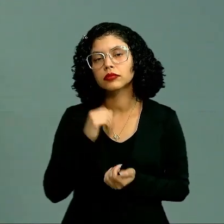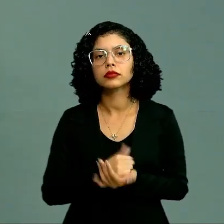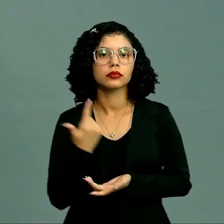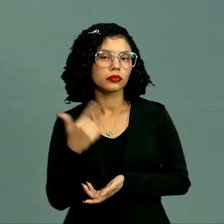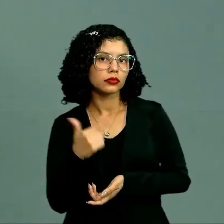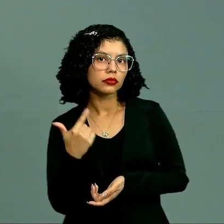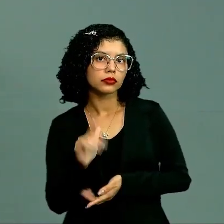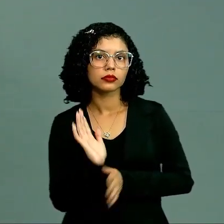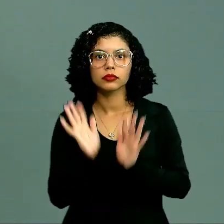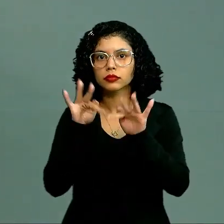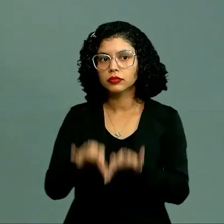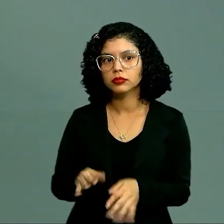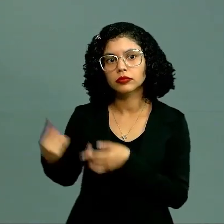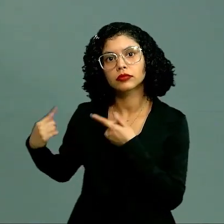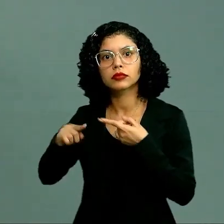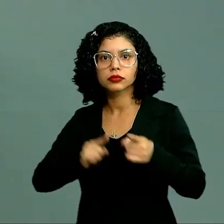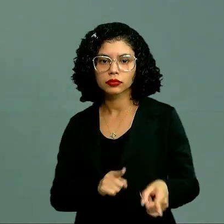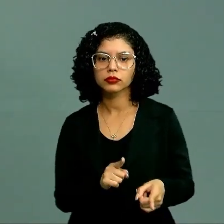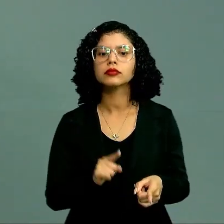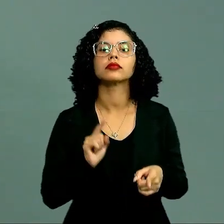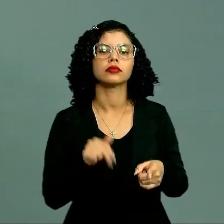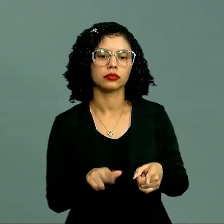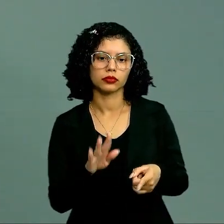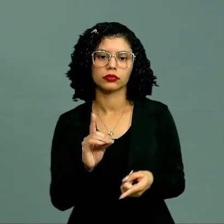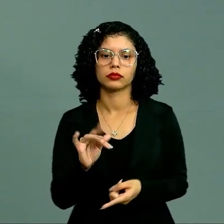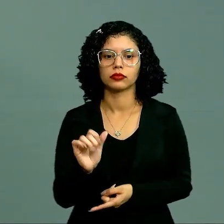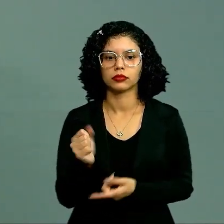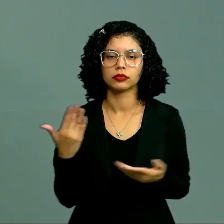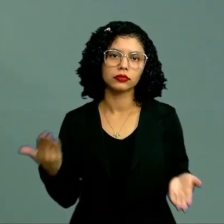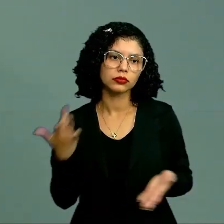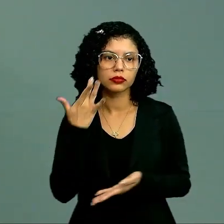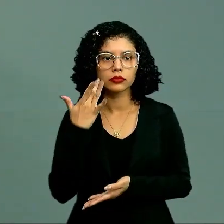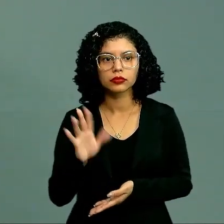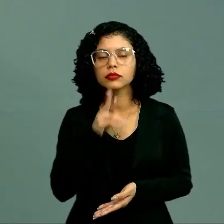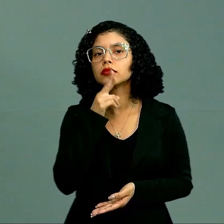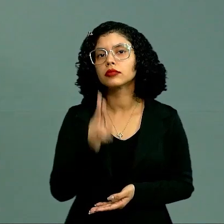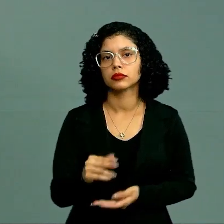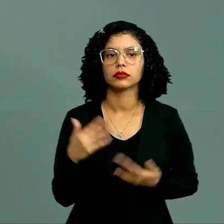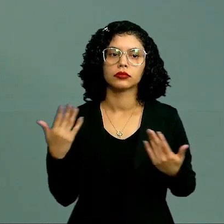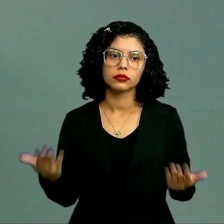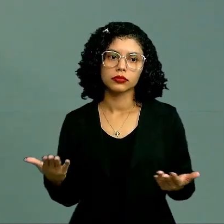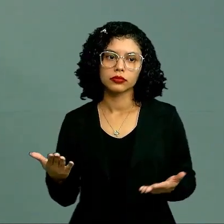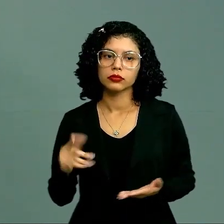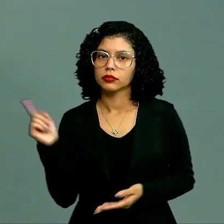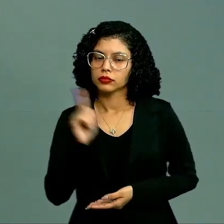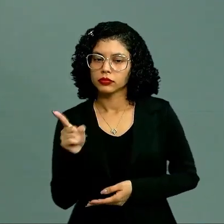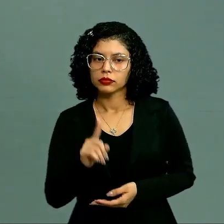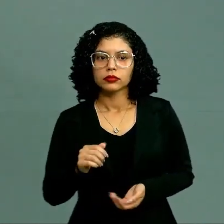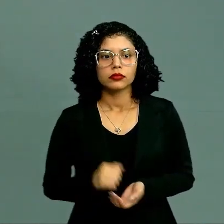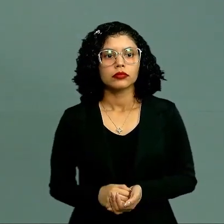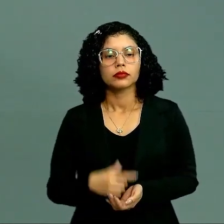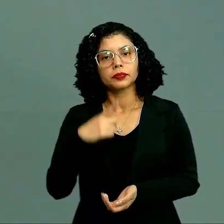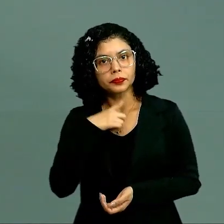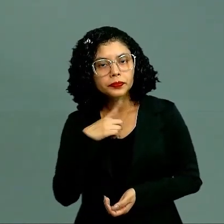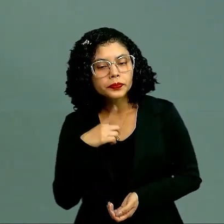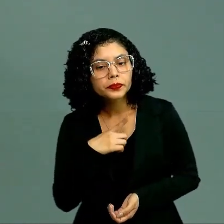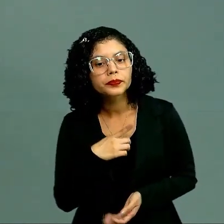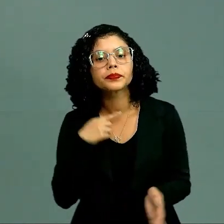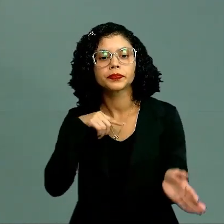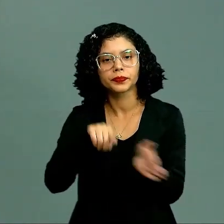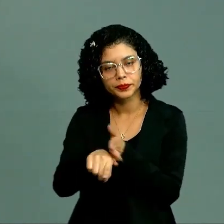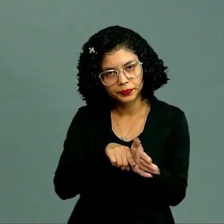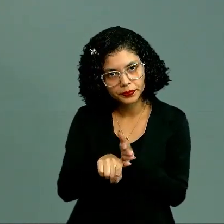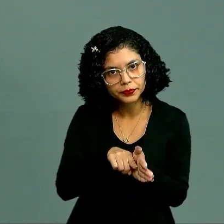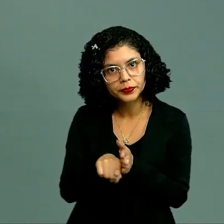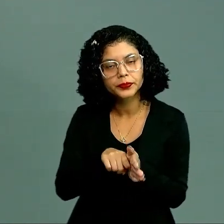não tinham a finalidade de provocar um dano e eles já sabiam qual seria a resposta para esse dano. Não, eles estavam fazendo uma